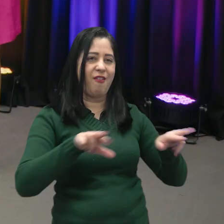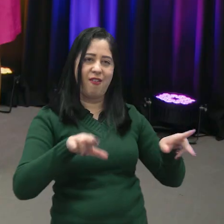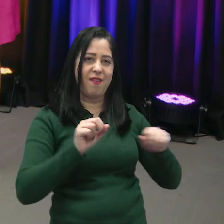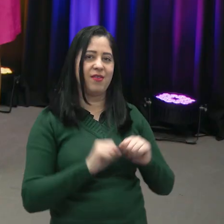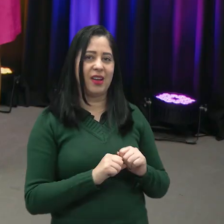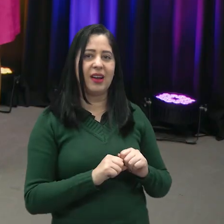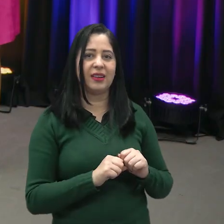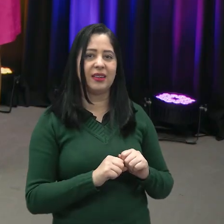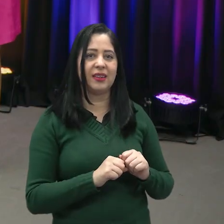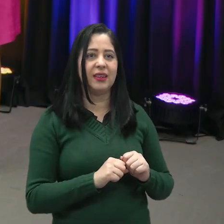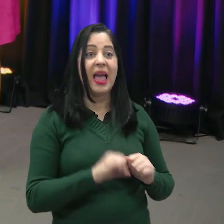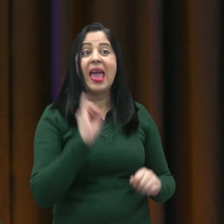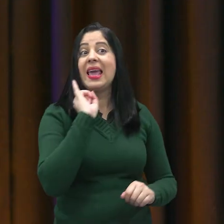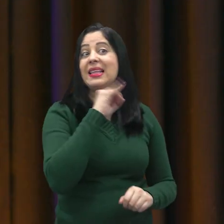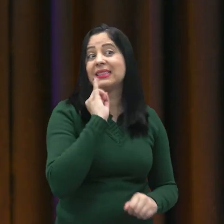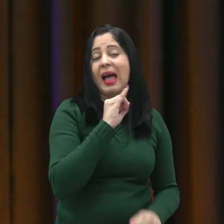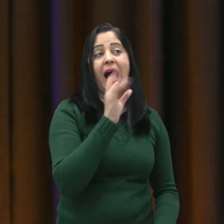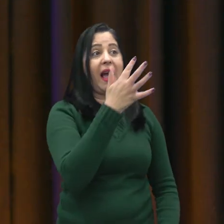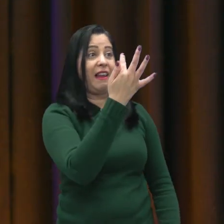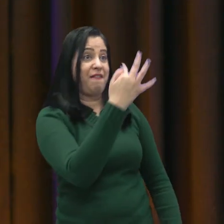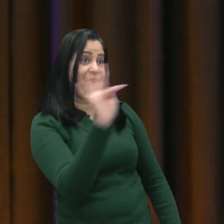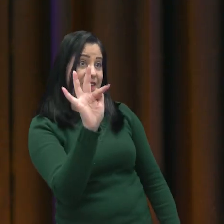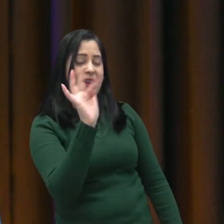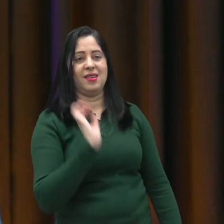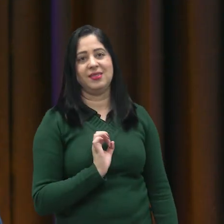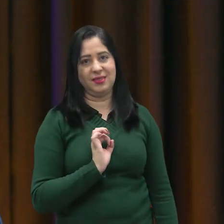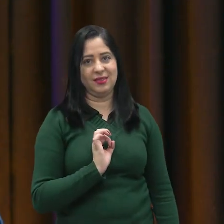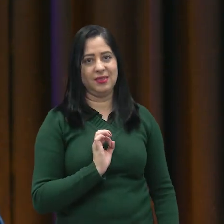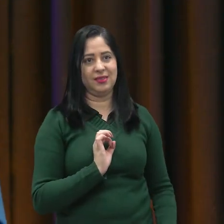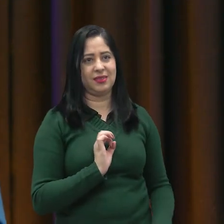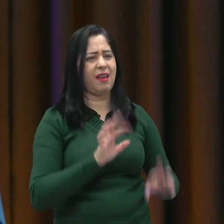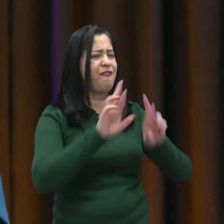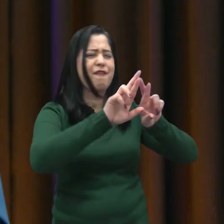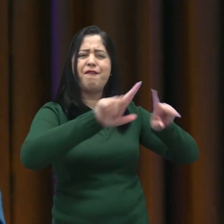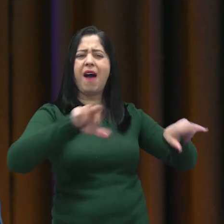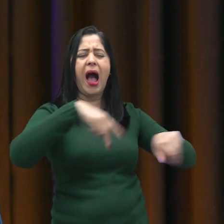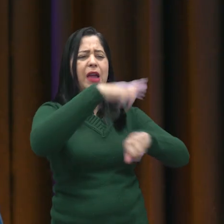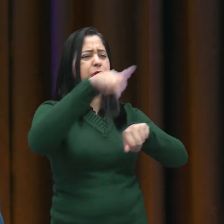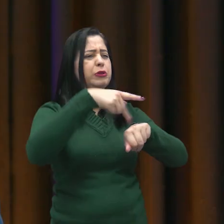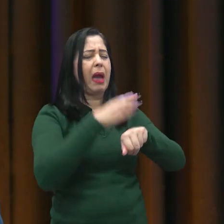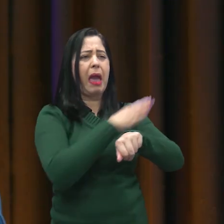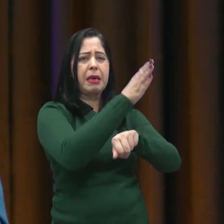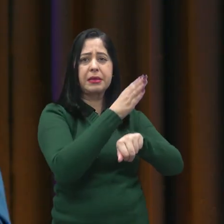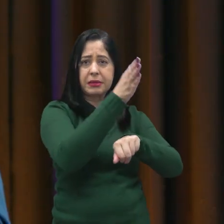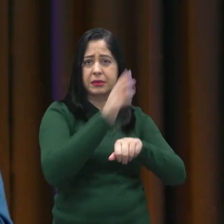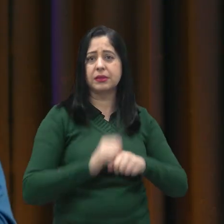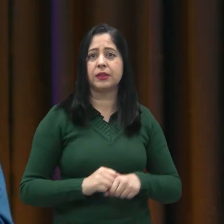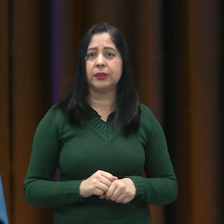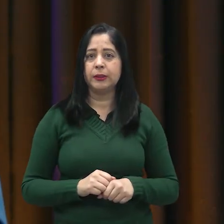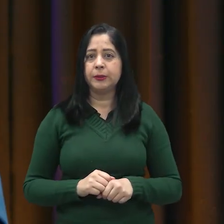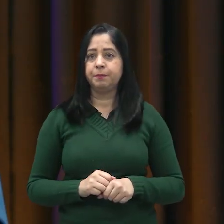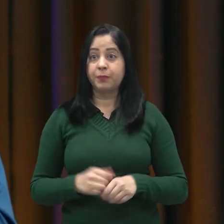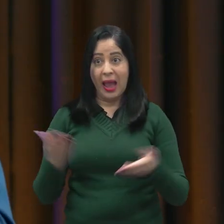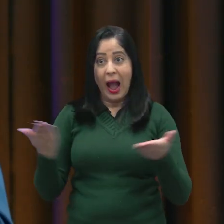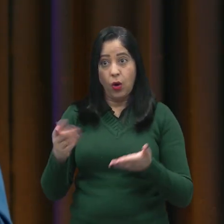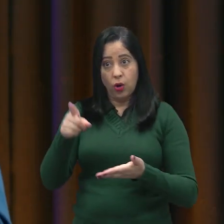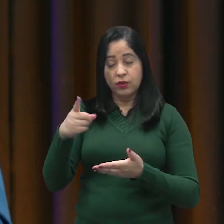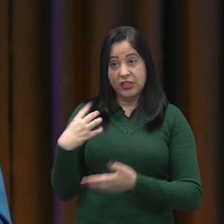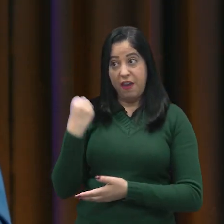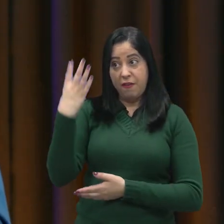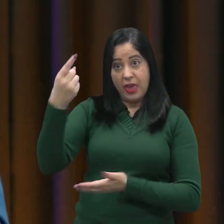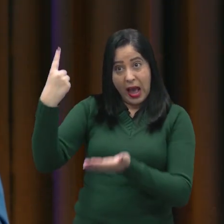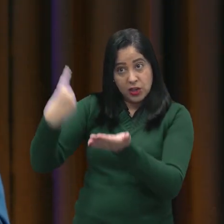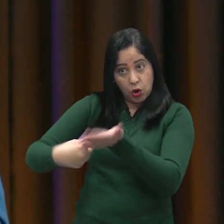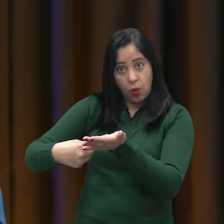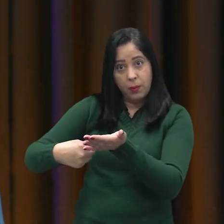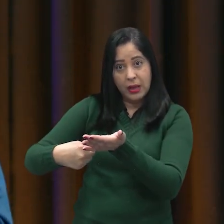né? Isso, agora como treinador, como eu falei. Legal. A gente vai primeiro para a Hungria, né? Vai ter uma competição lá, um Ranking